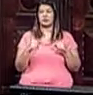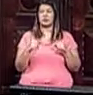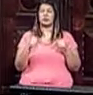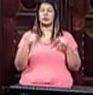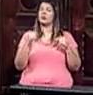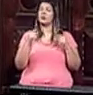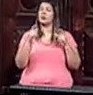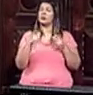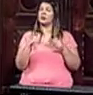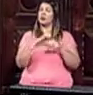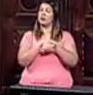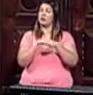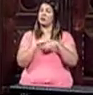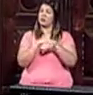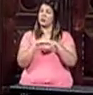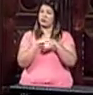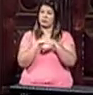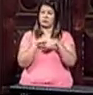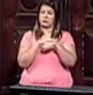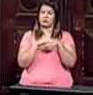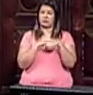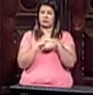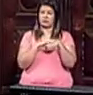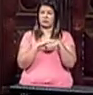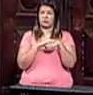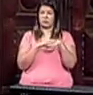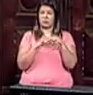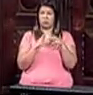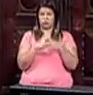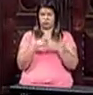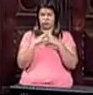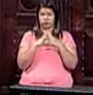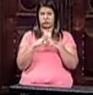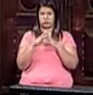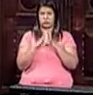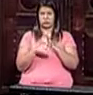conversar sobre a questão do roubo de cargas,